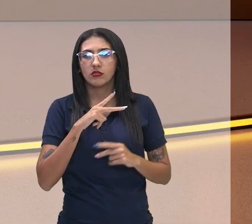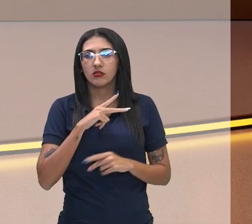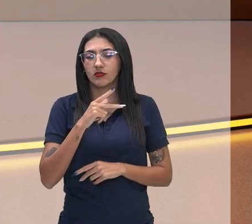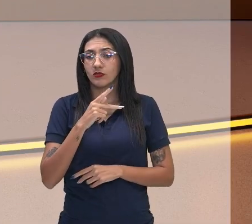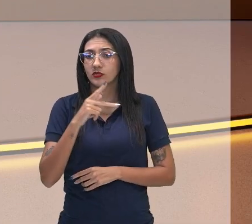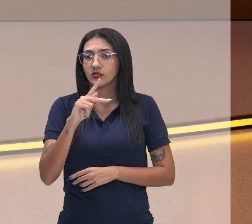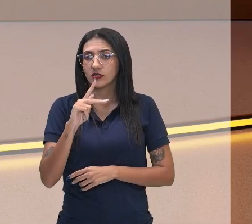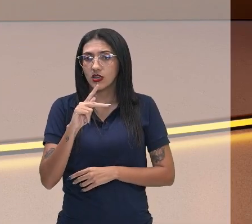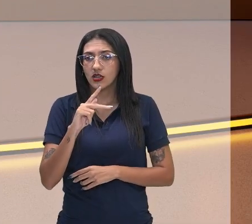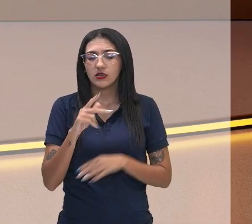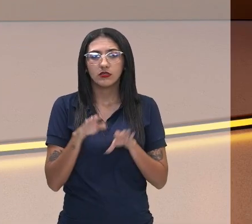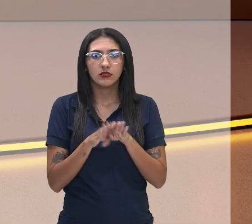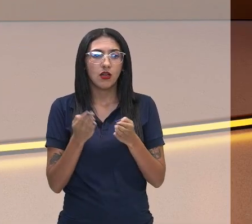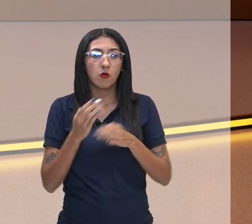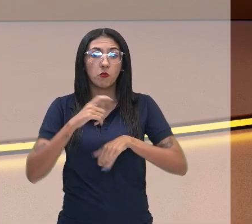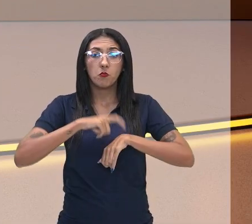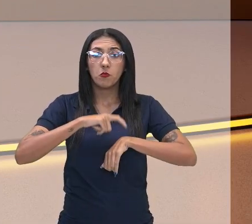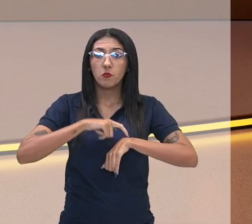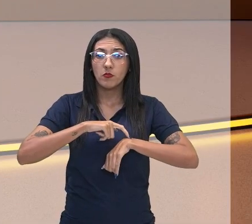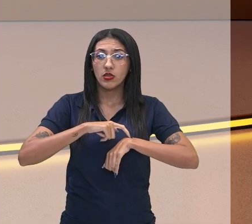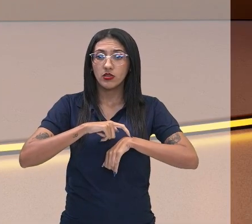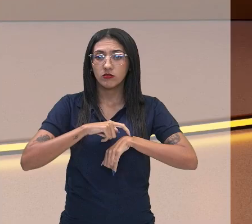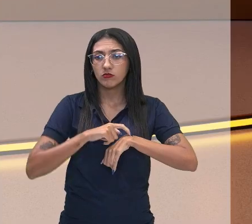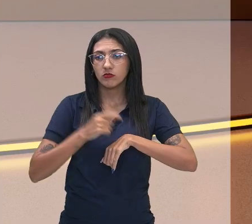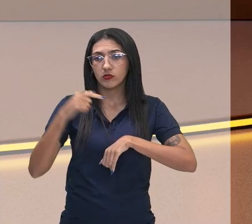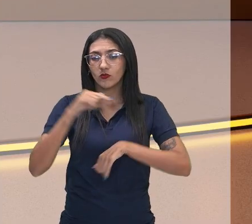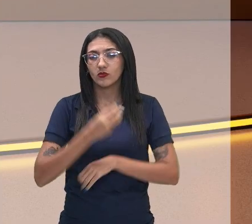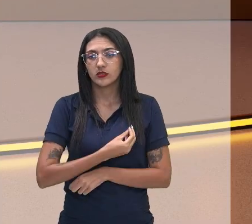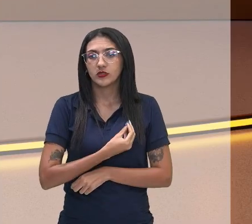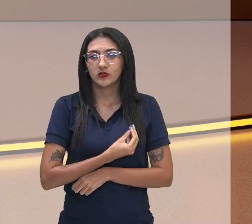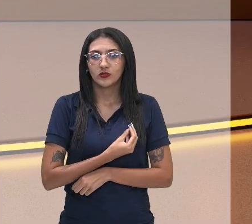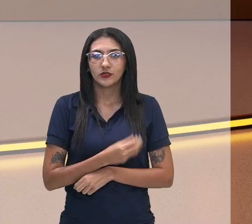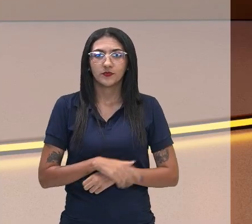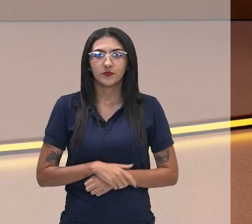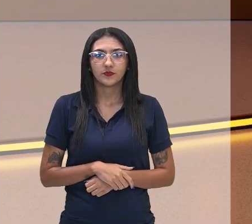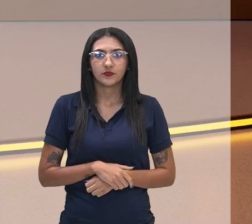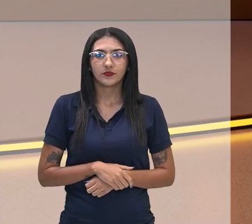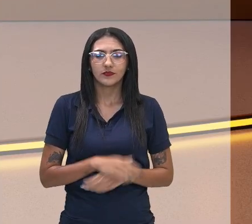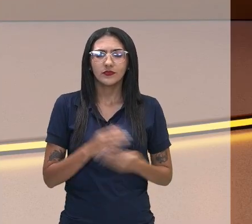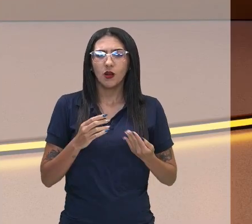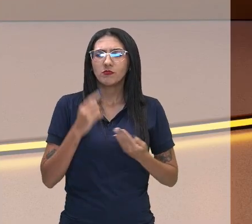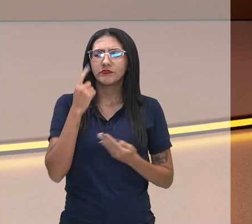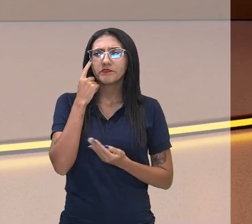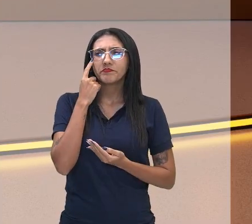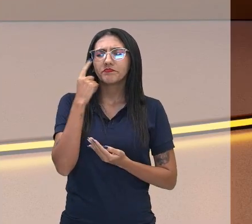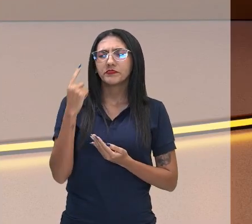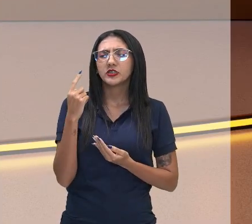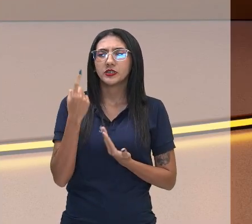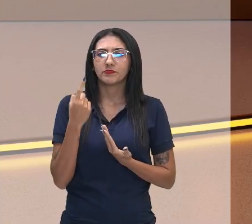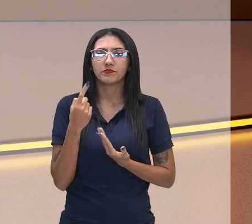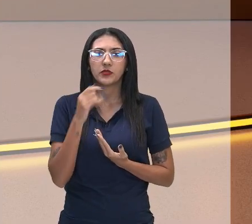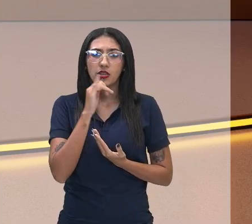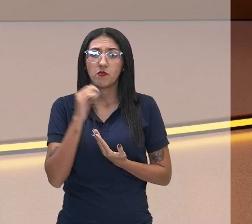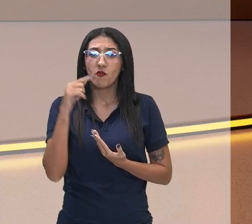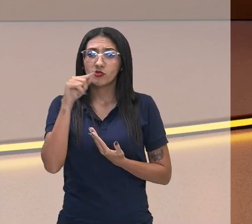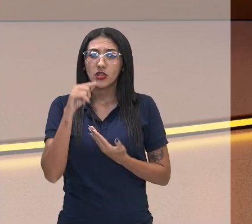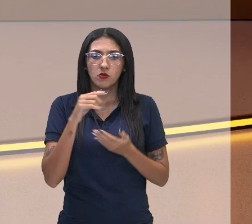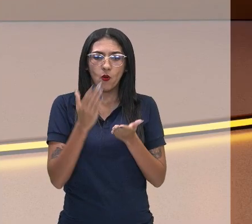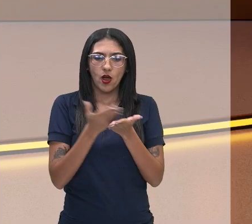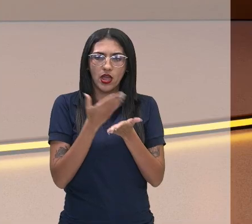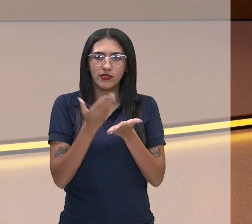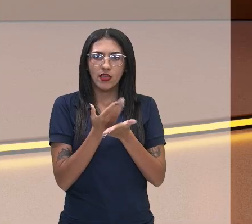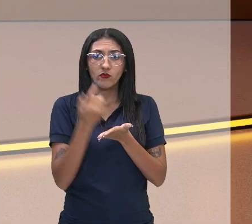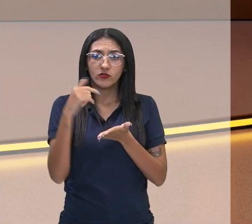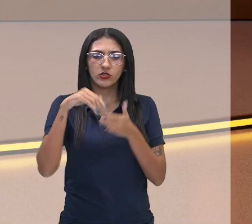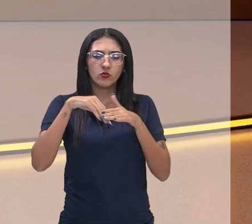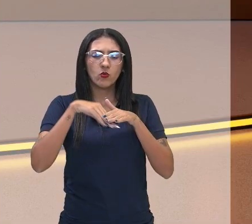né, o momento em que você está vivendo. Se você imagina que você guarda o seu caderno